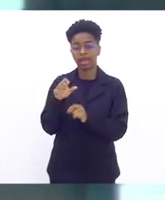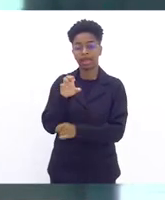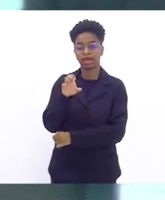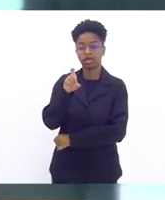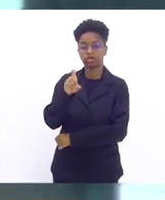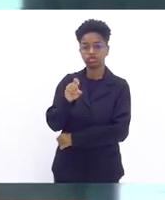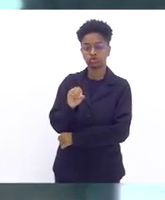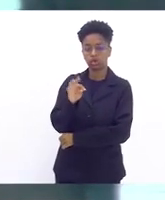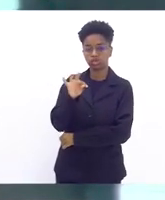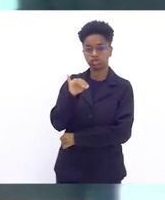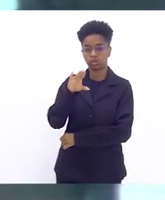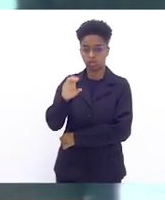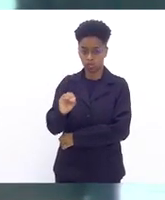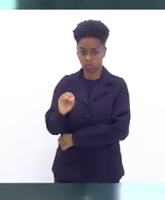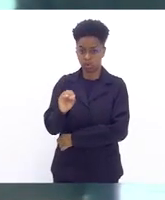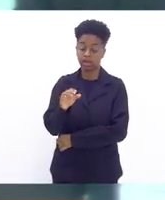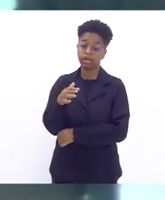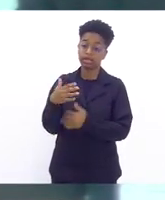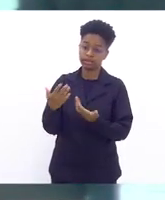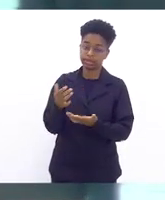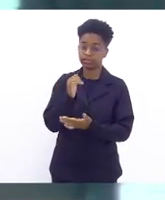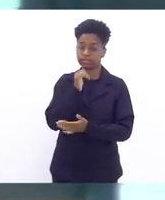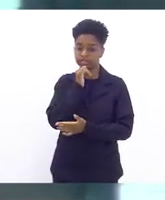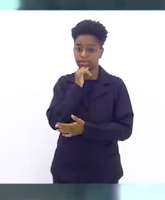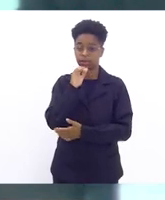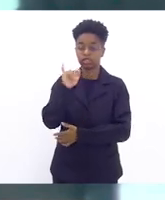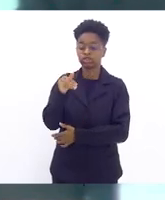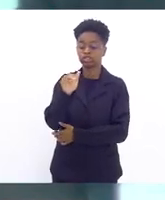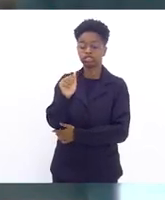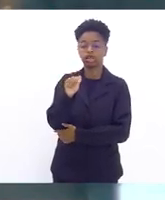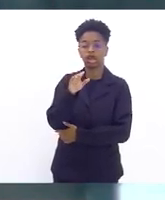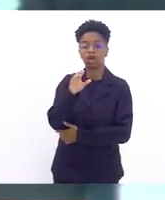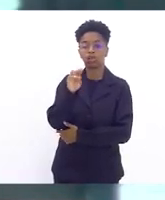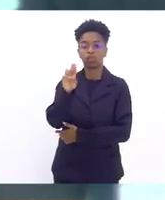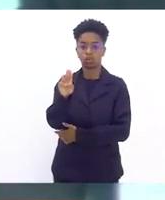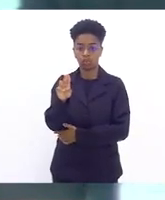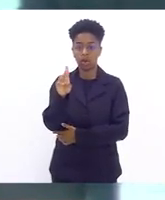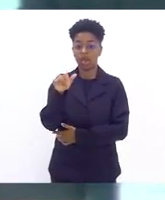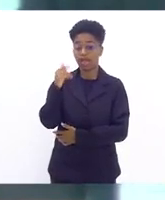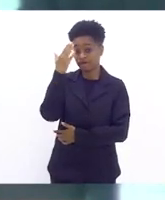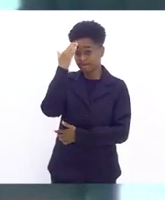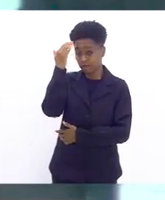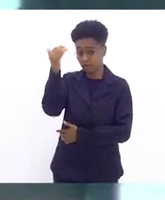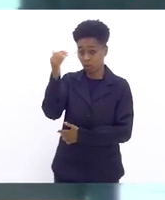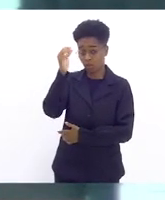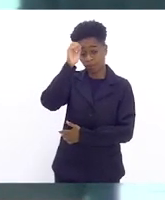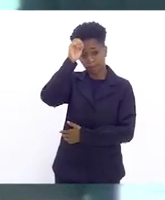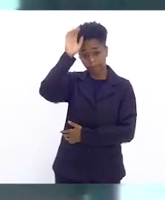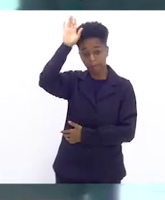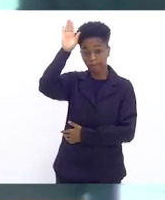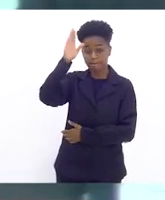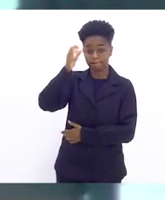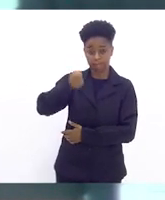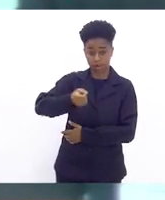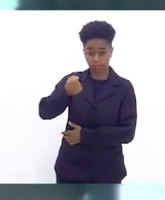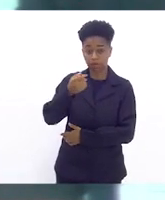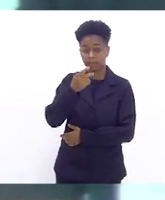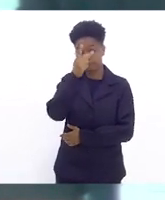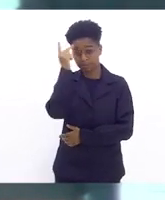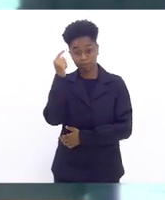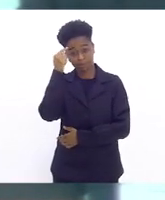então é o calyprite jacuz que é o famoso tufo branco que as pessoas acham que aquilo ali é um animal